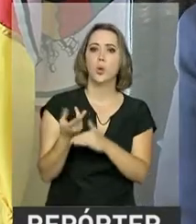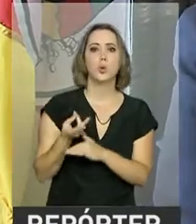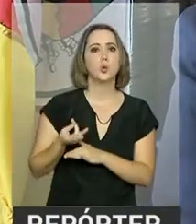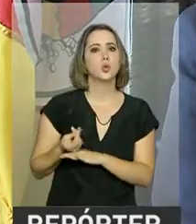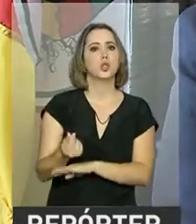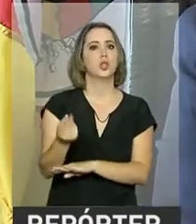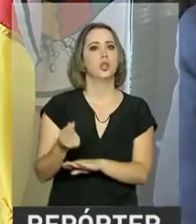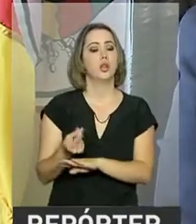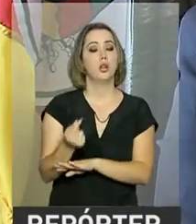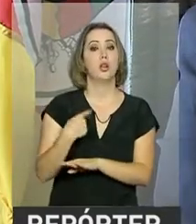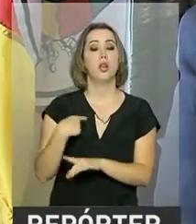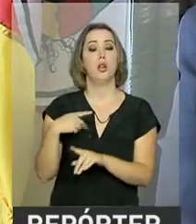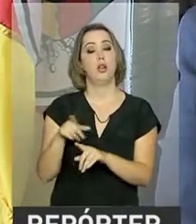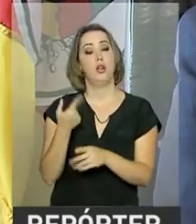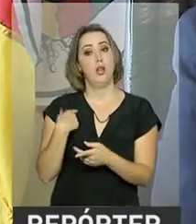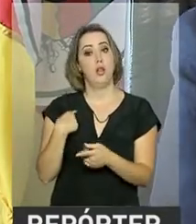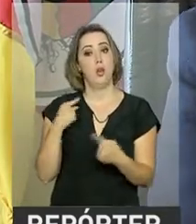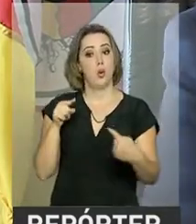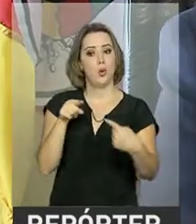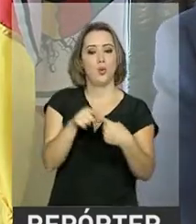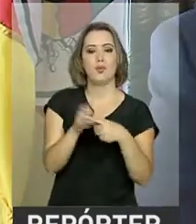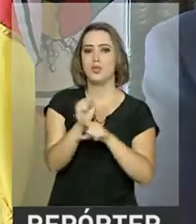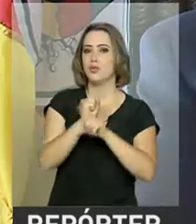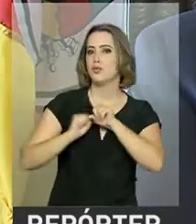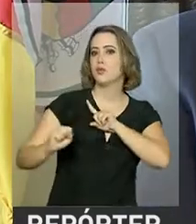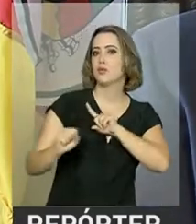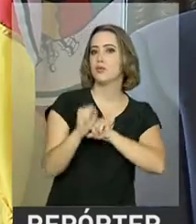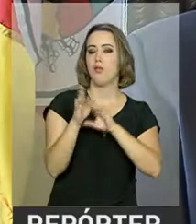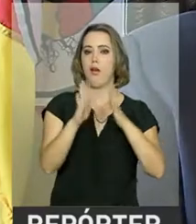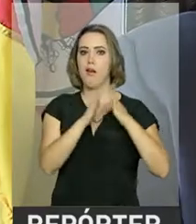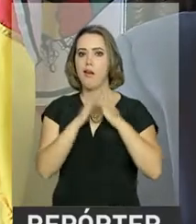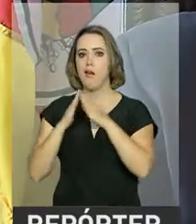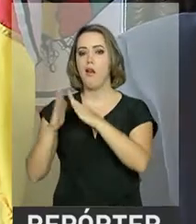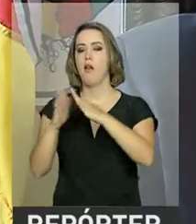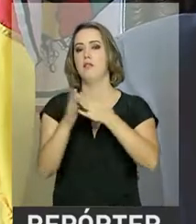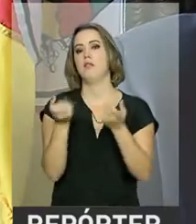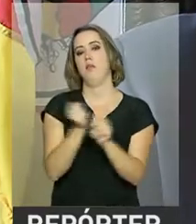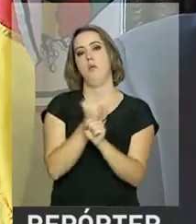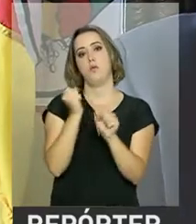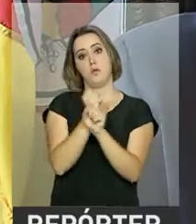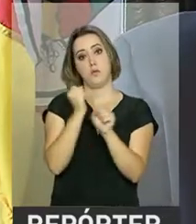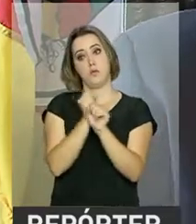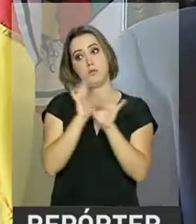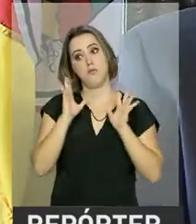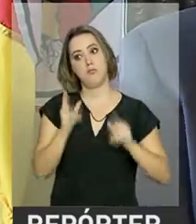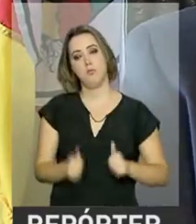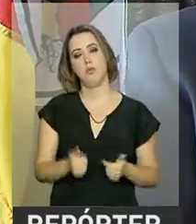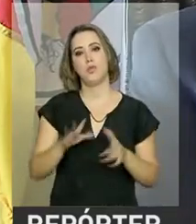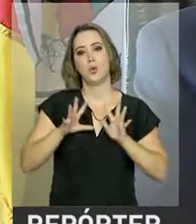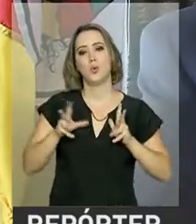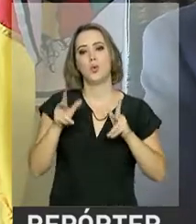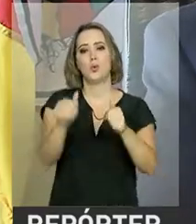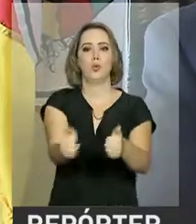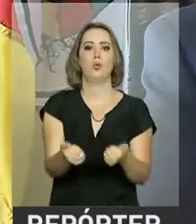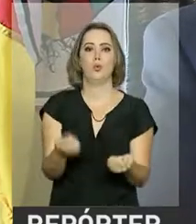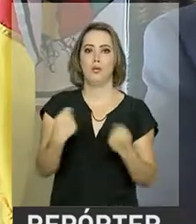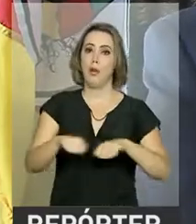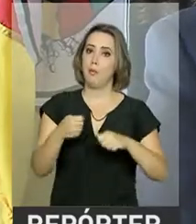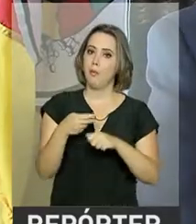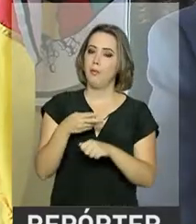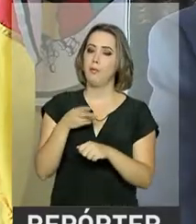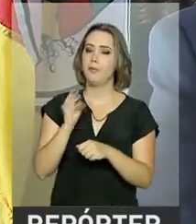a sua finalidade social, investimentos em habitação, infraestrutura, saneamento e manter